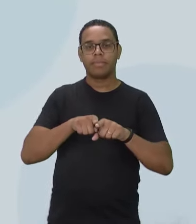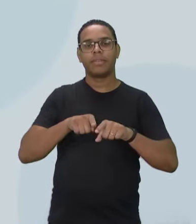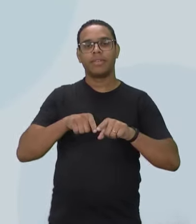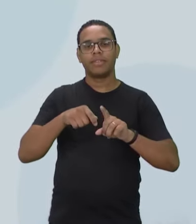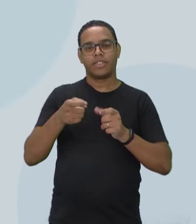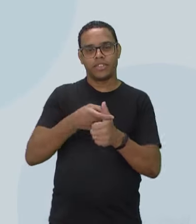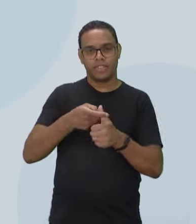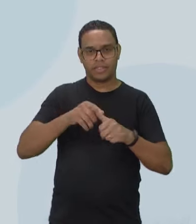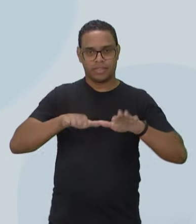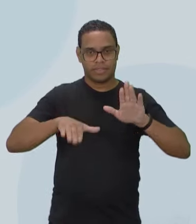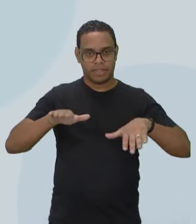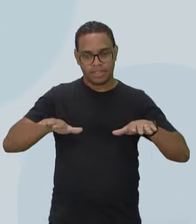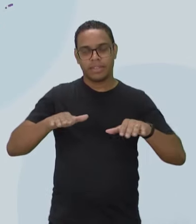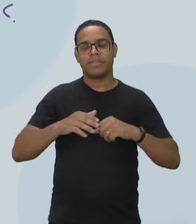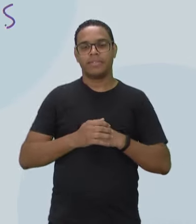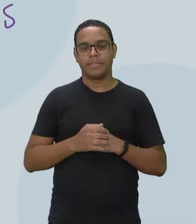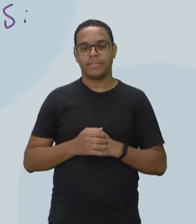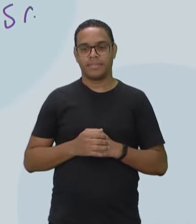gente pode,